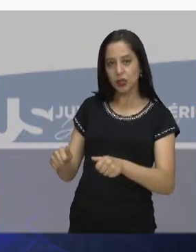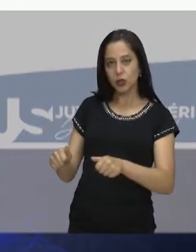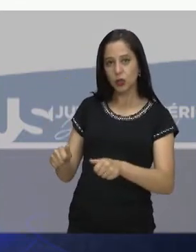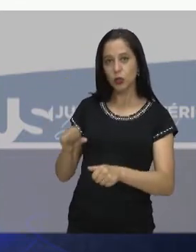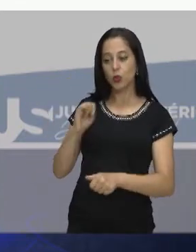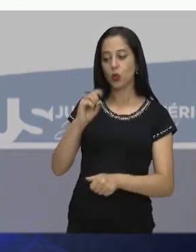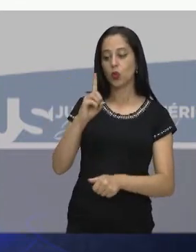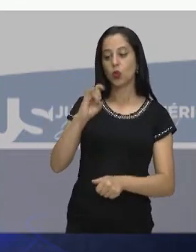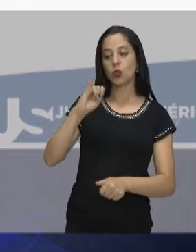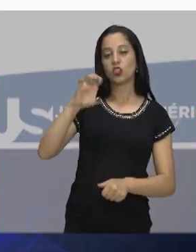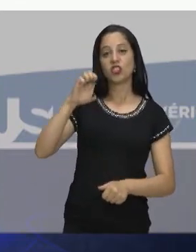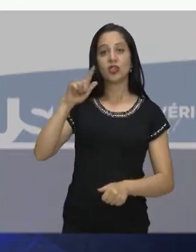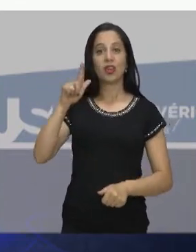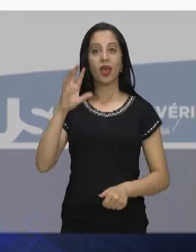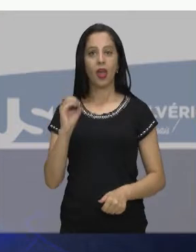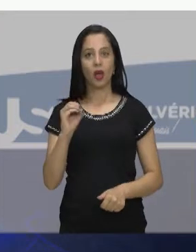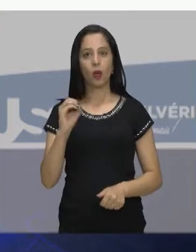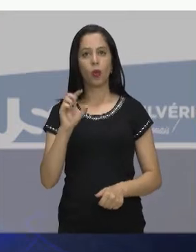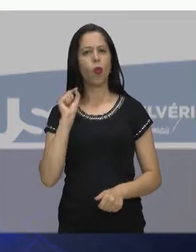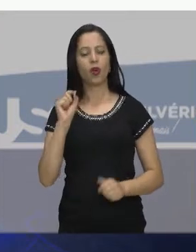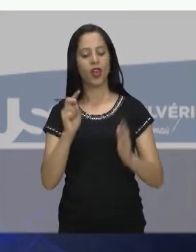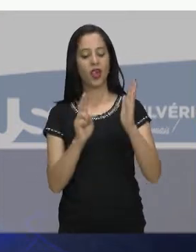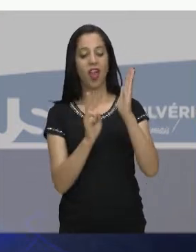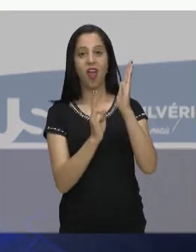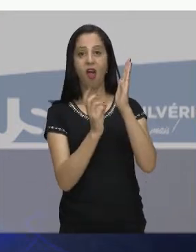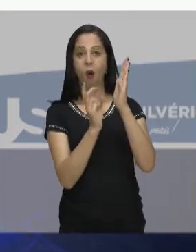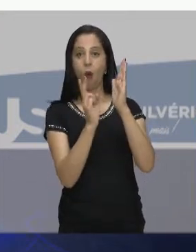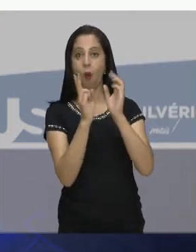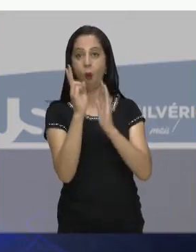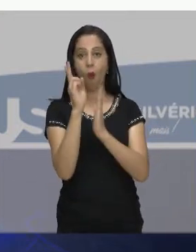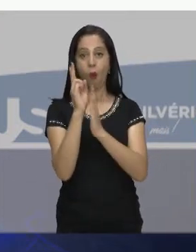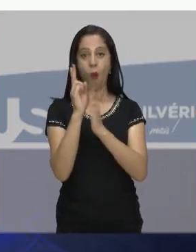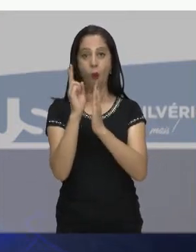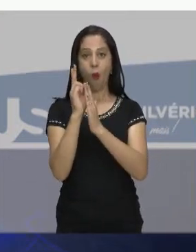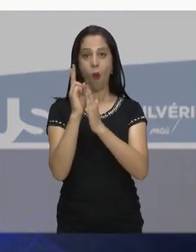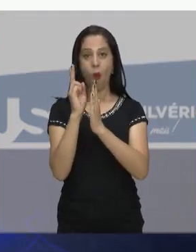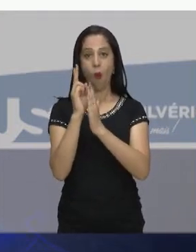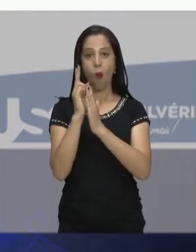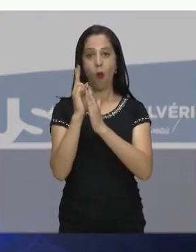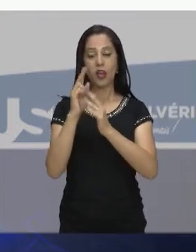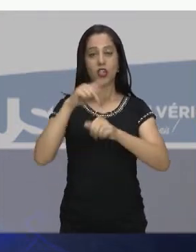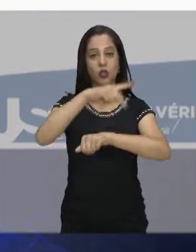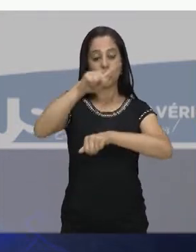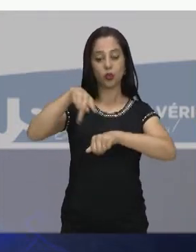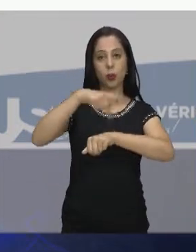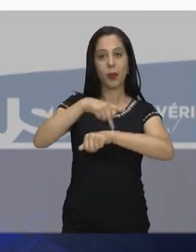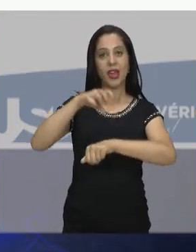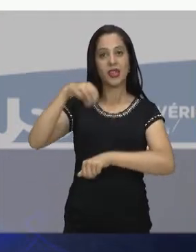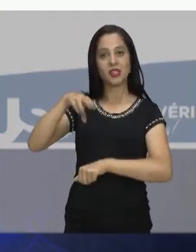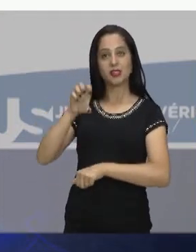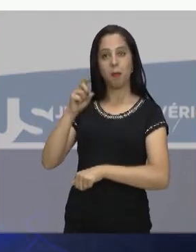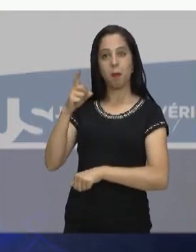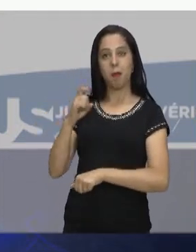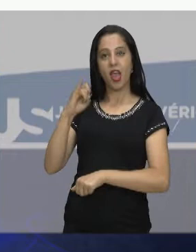São Diego é o índio mexicano que conversava